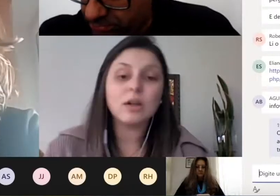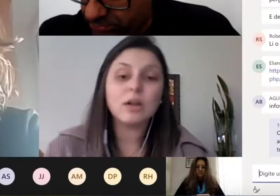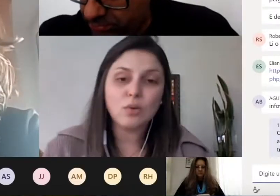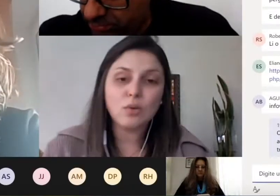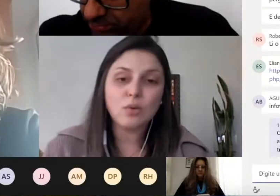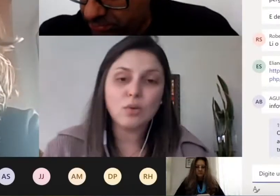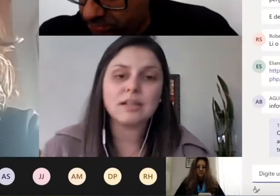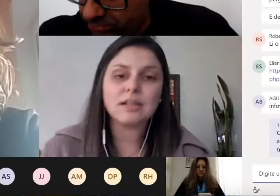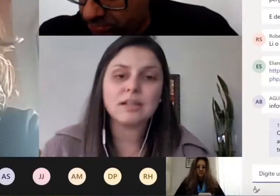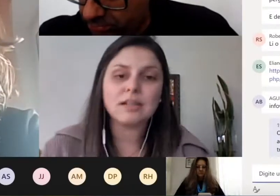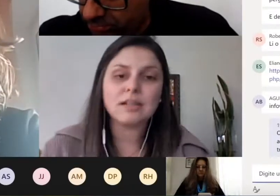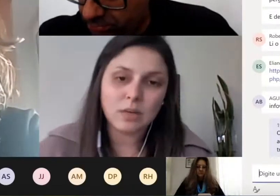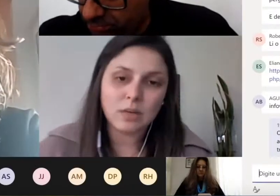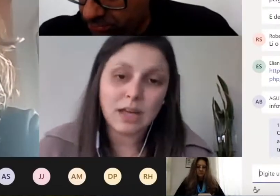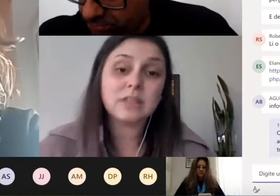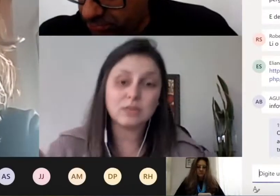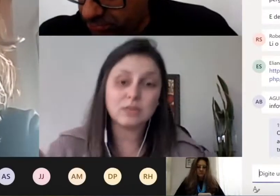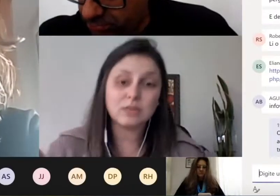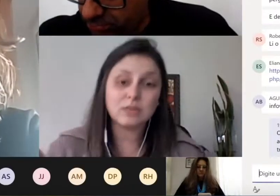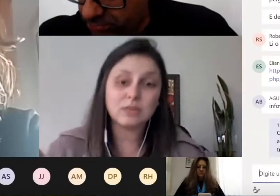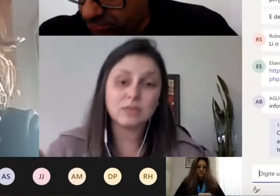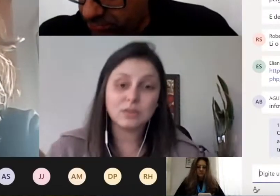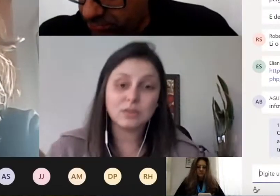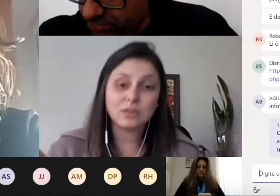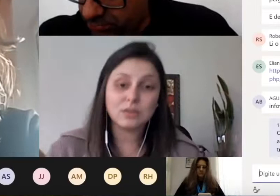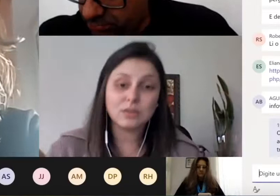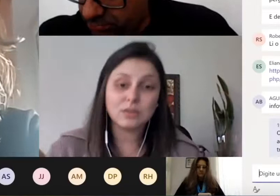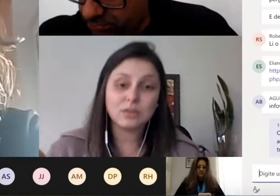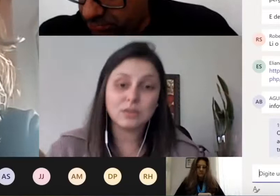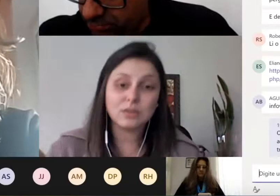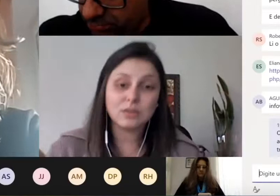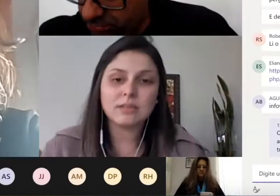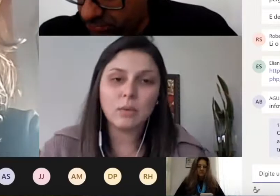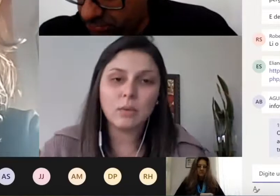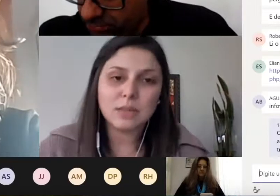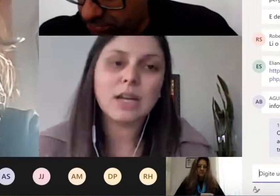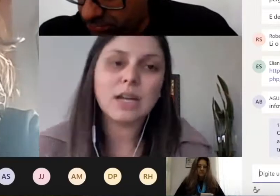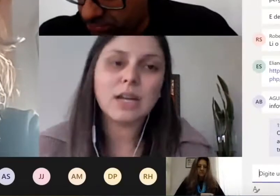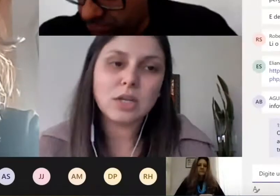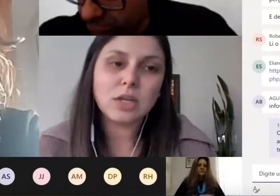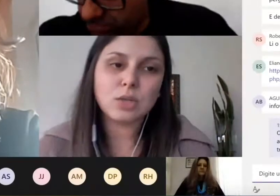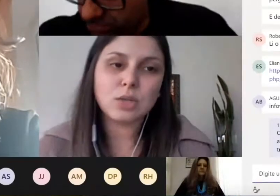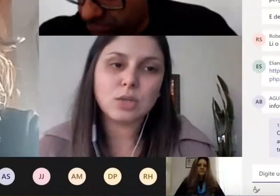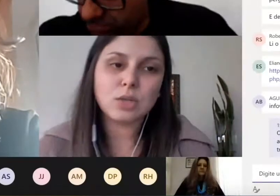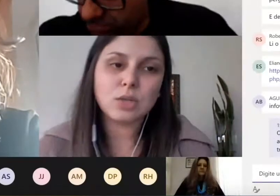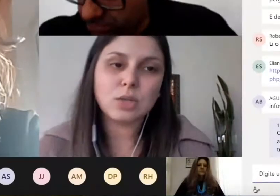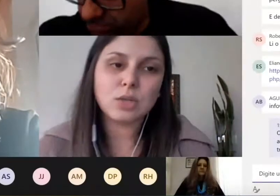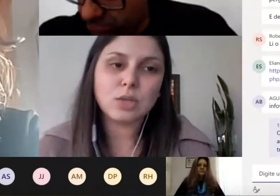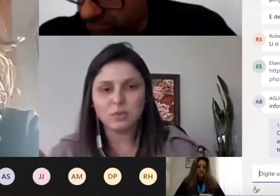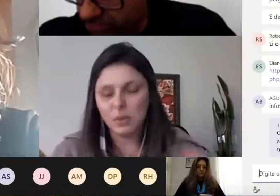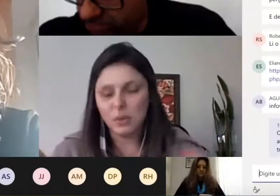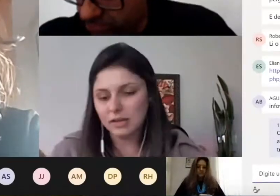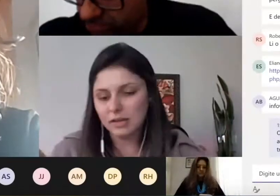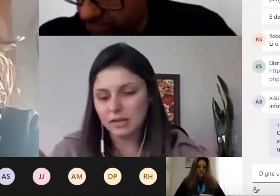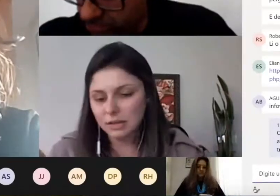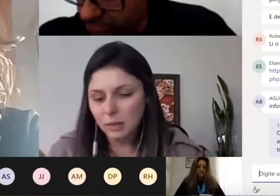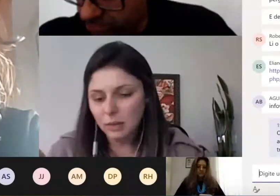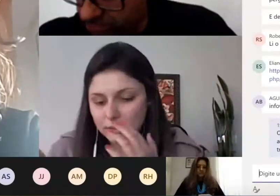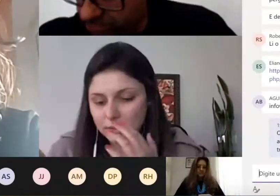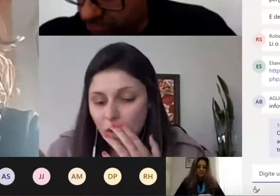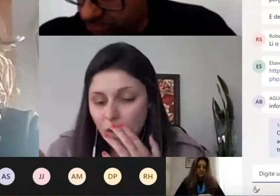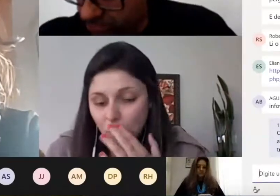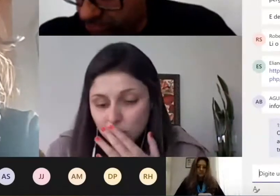algo extralinguístico, que era o que fazíamos antigamente. Né? Havia essa separação entre o que era linguístico e o que era extralinguístico, né? O que